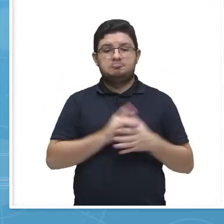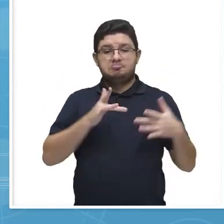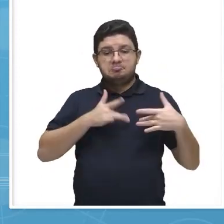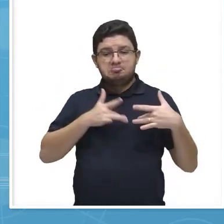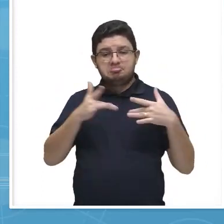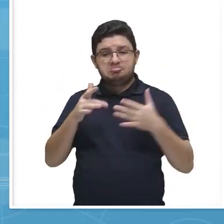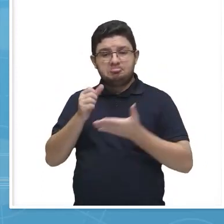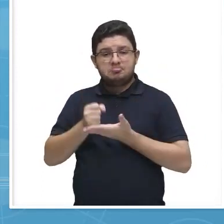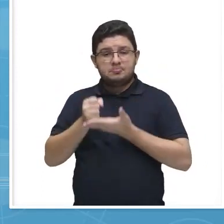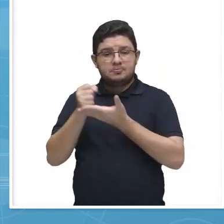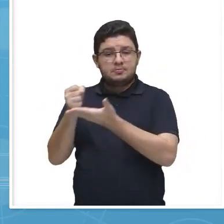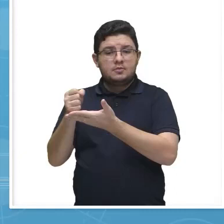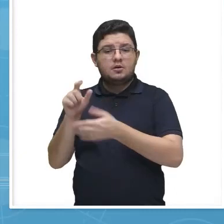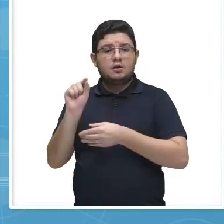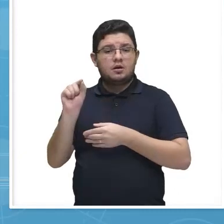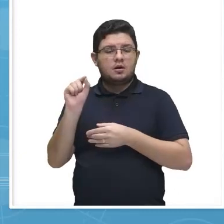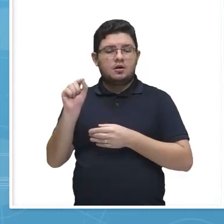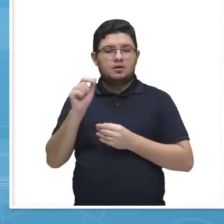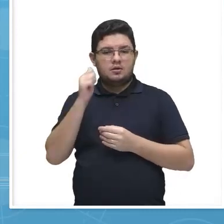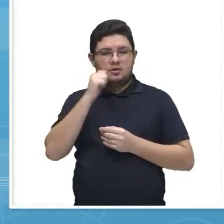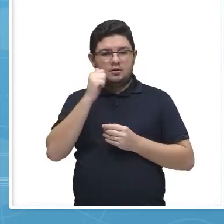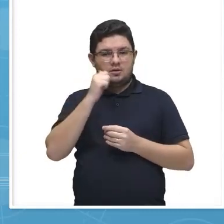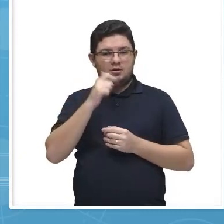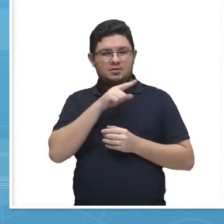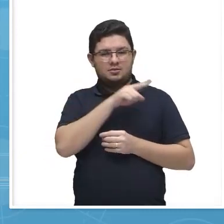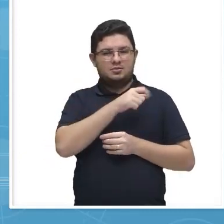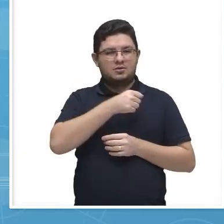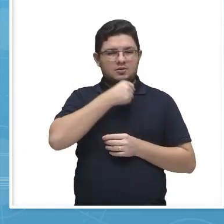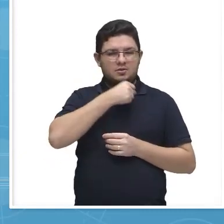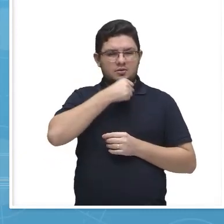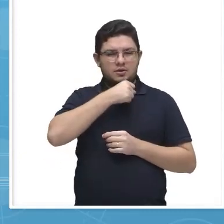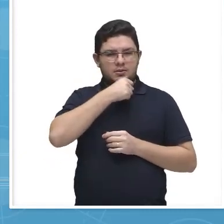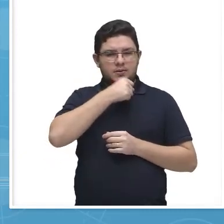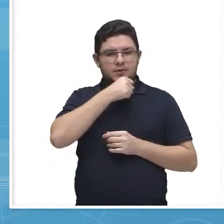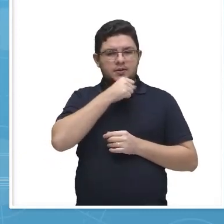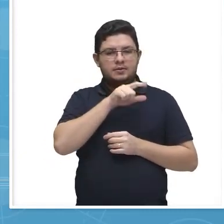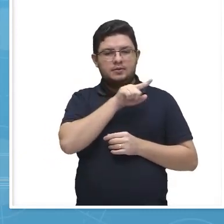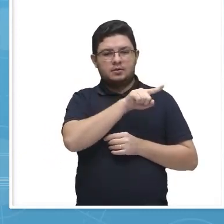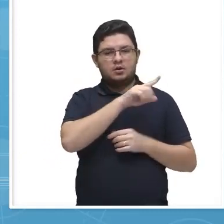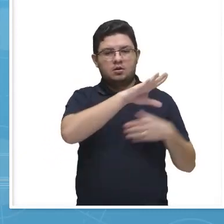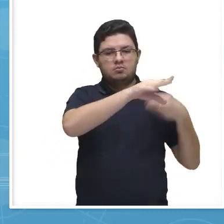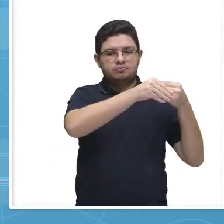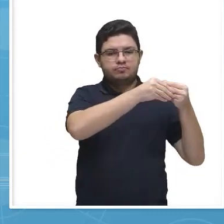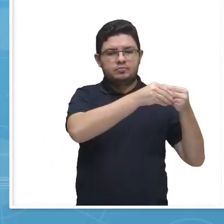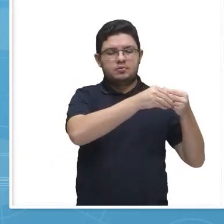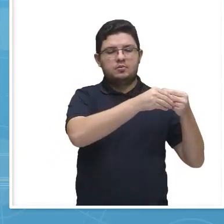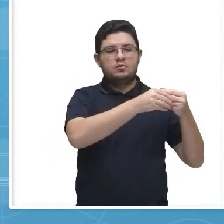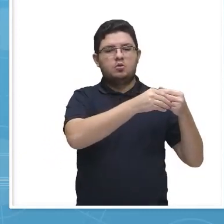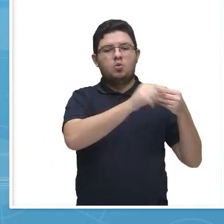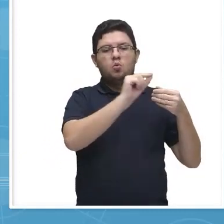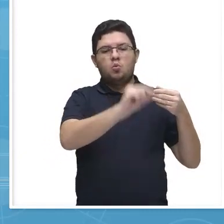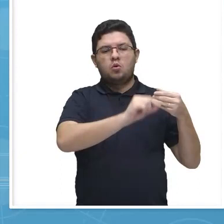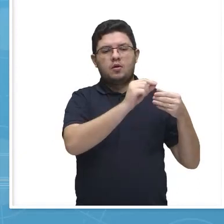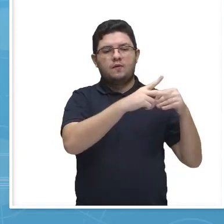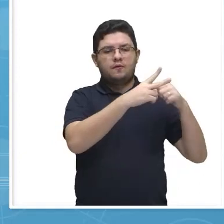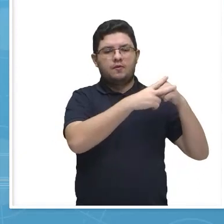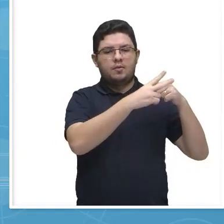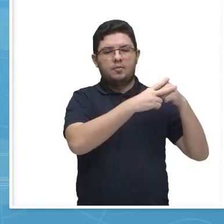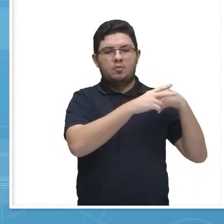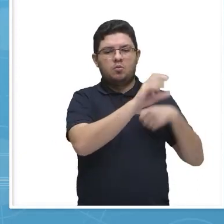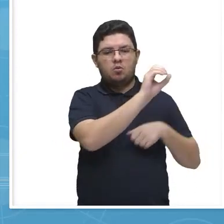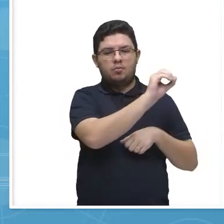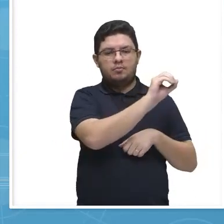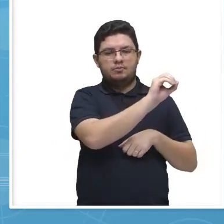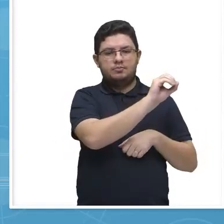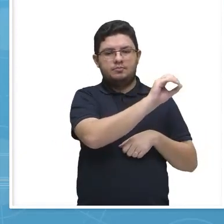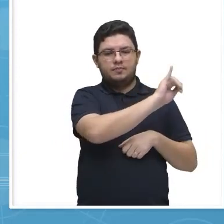quem? Este a senhora constitui o complemento verbal objeto indireto. Portanto,